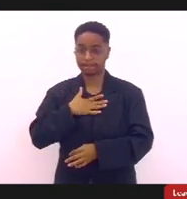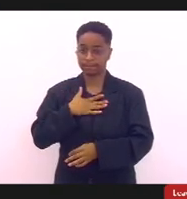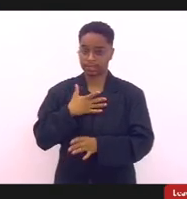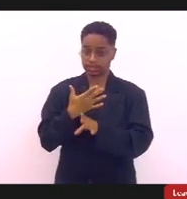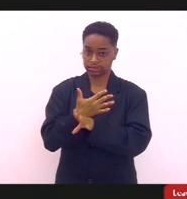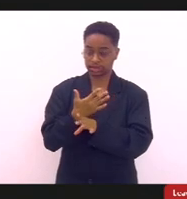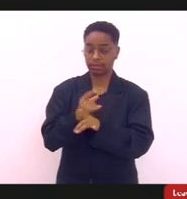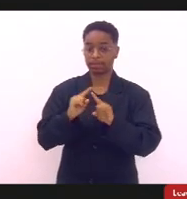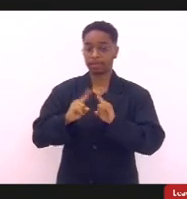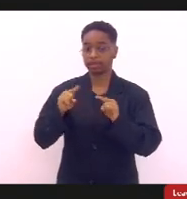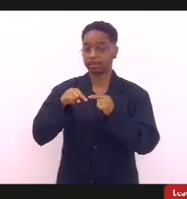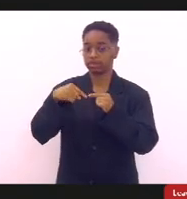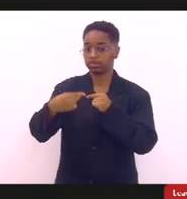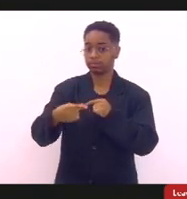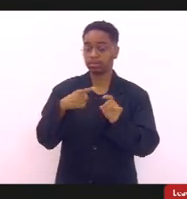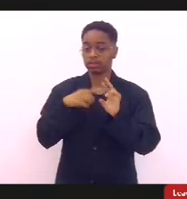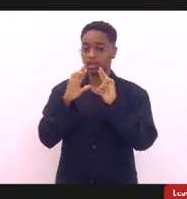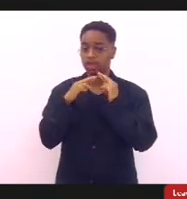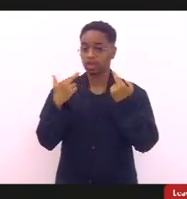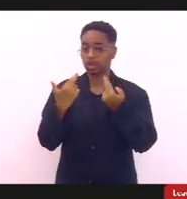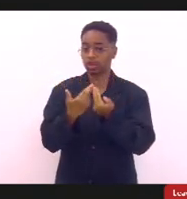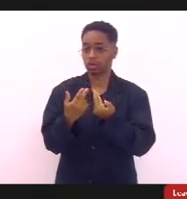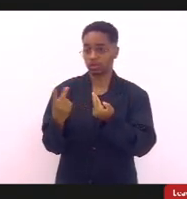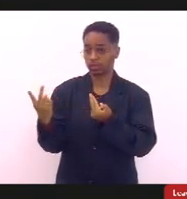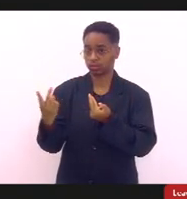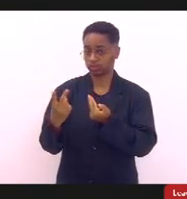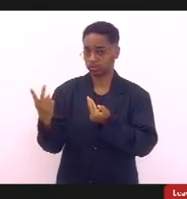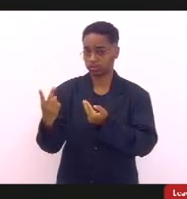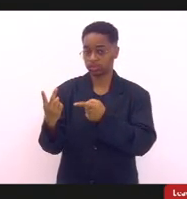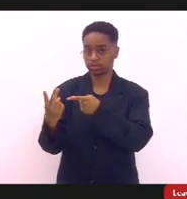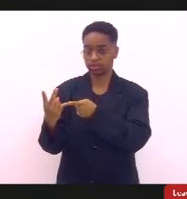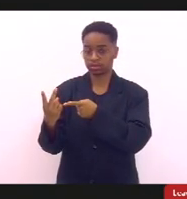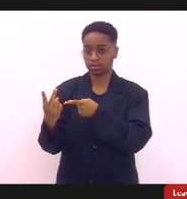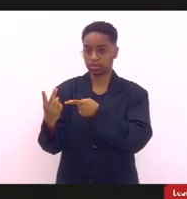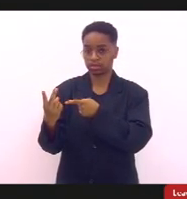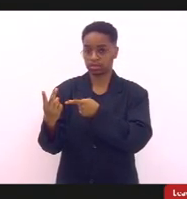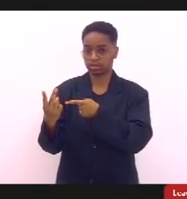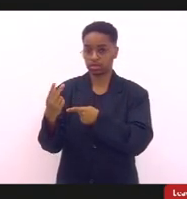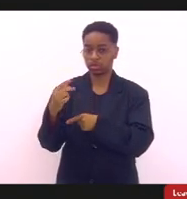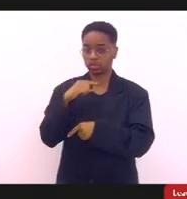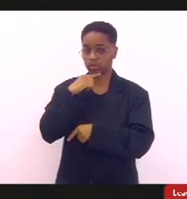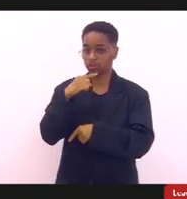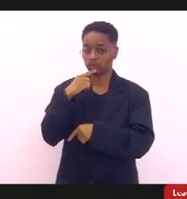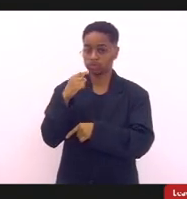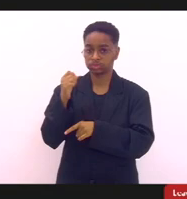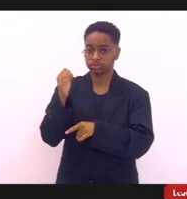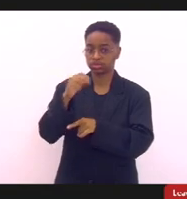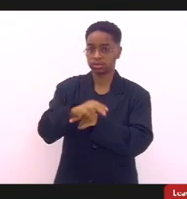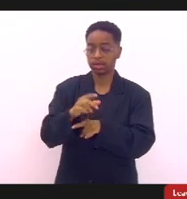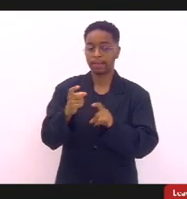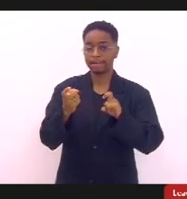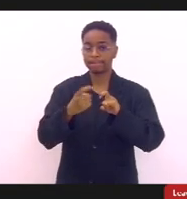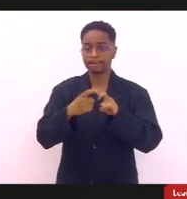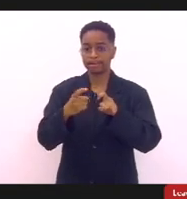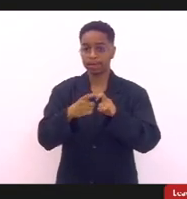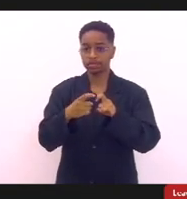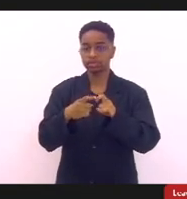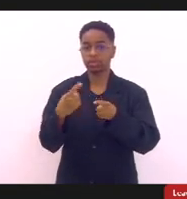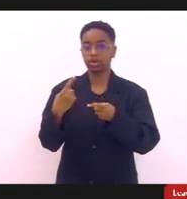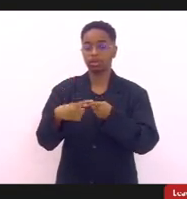quando foi marcada a reunião para ele, que nós temos que ver, ele não pôde comparecer ao médico, porque ele tinha